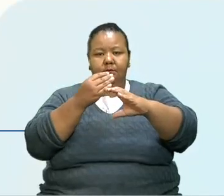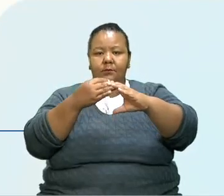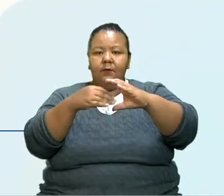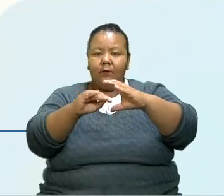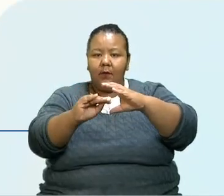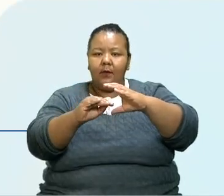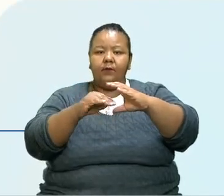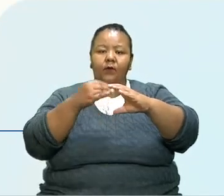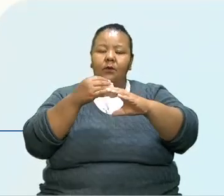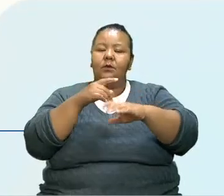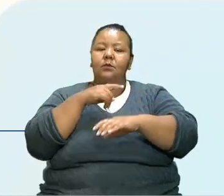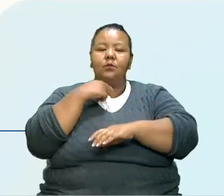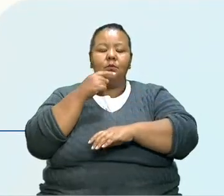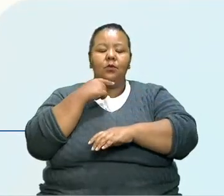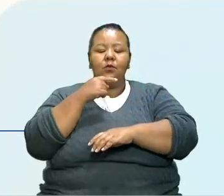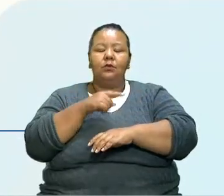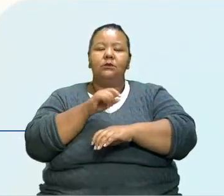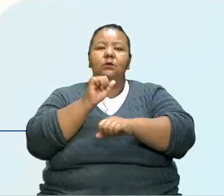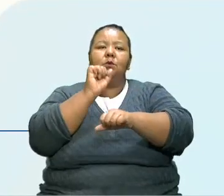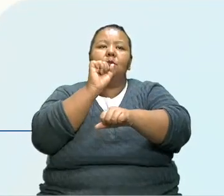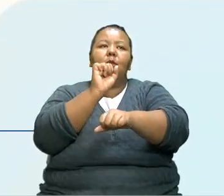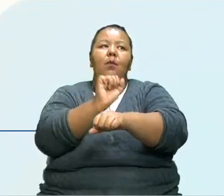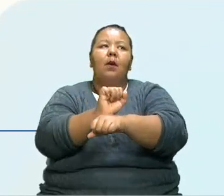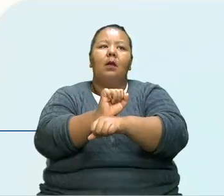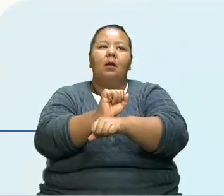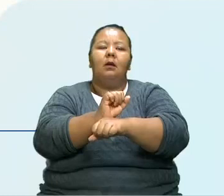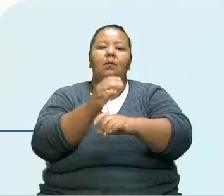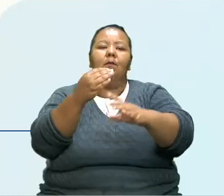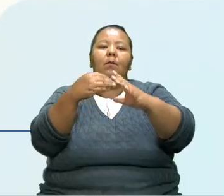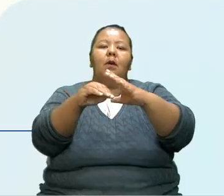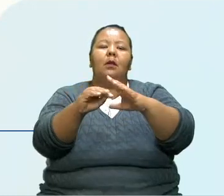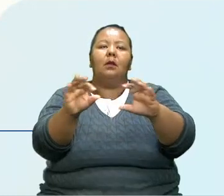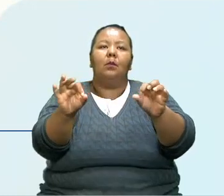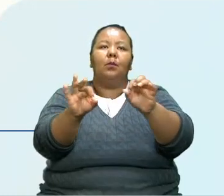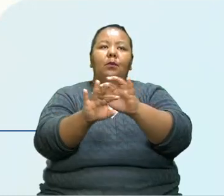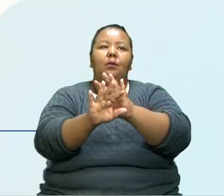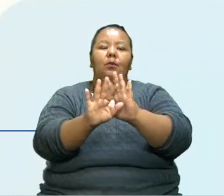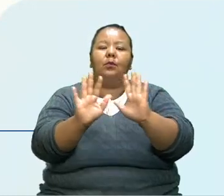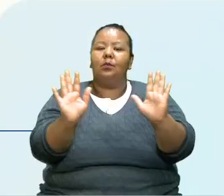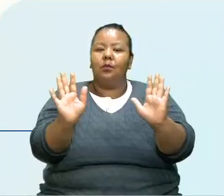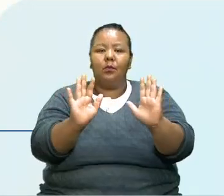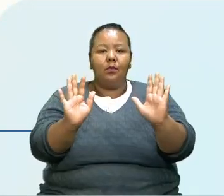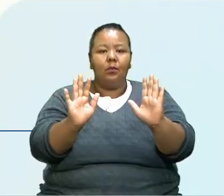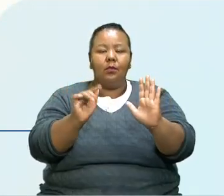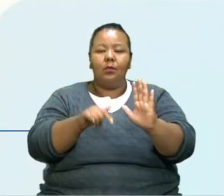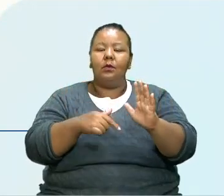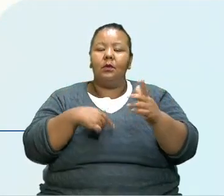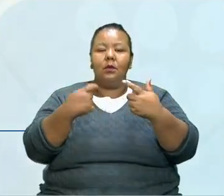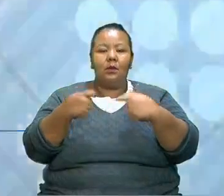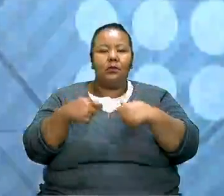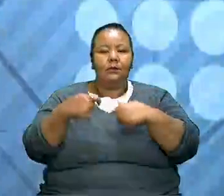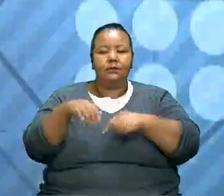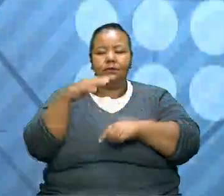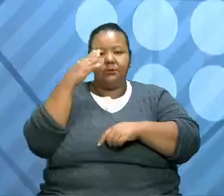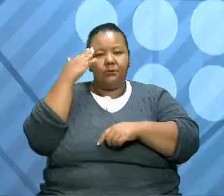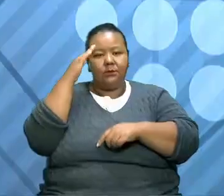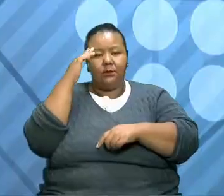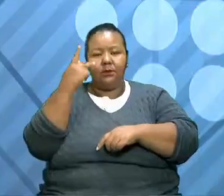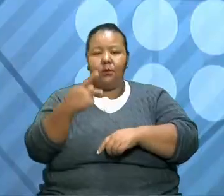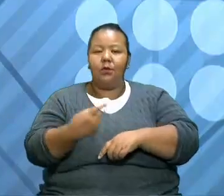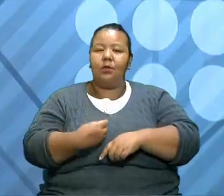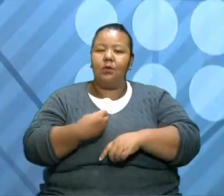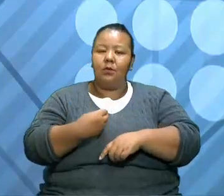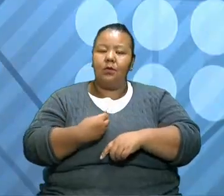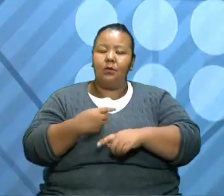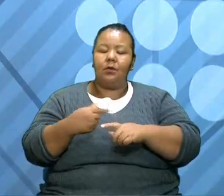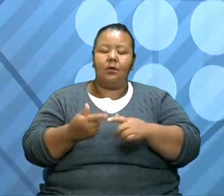volta. Eu não consigo parar esse processo. O que que acontece? Eu tenho que entender como que ele funciona. E uma das